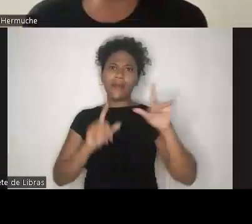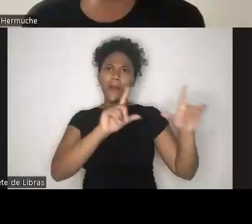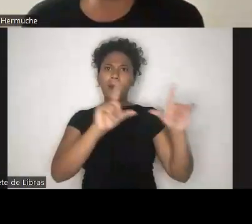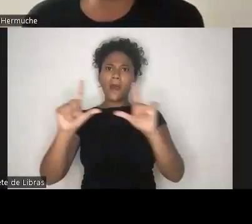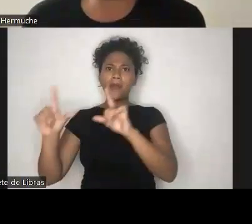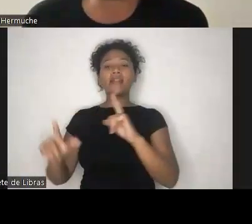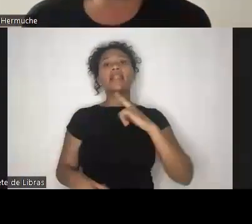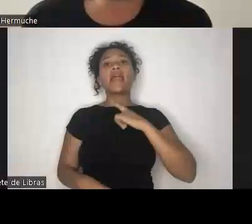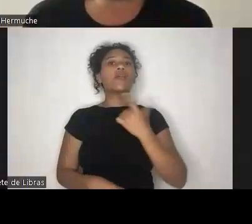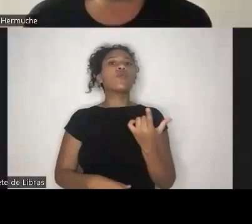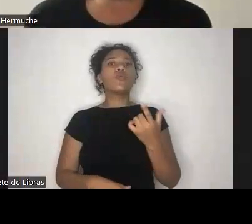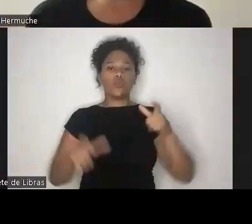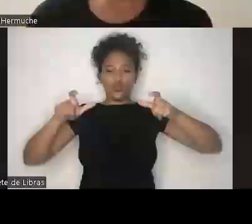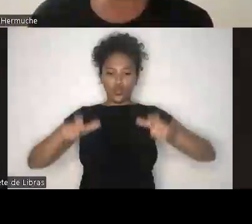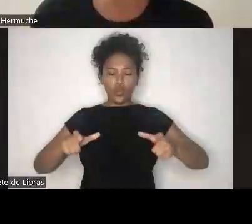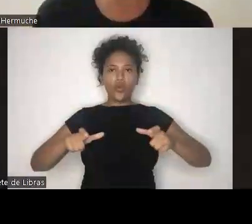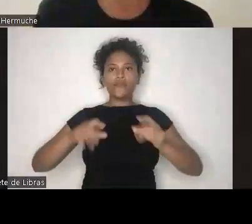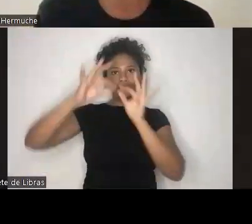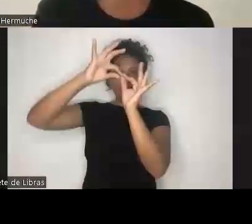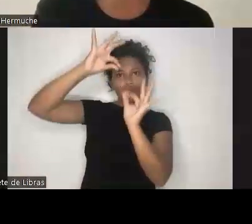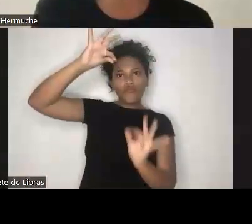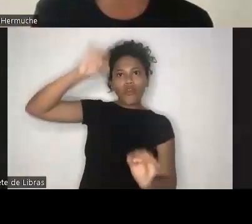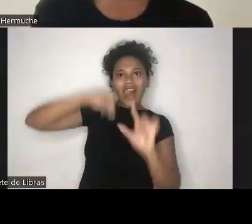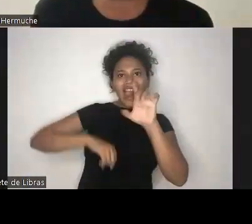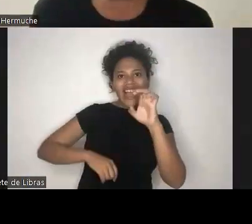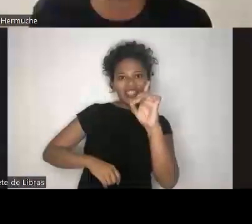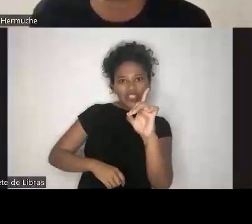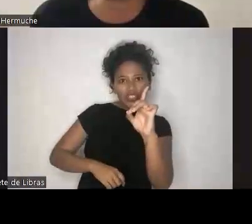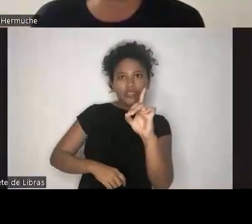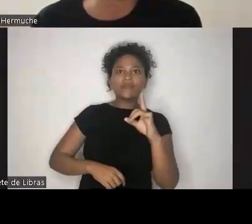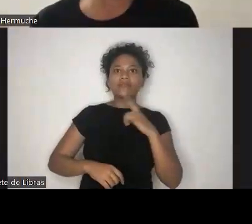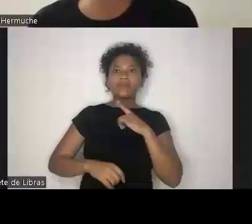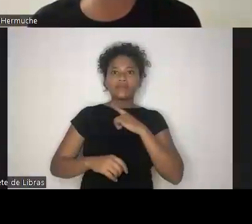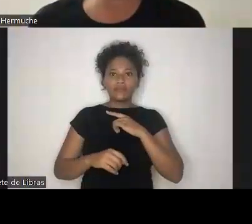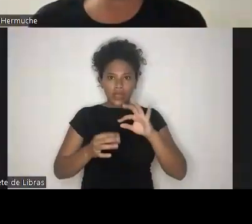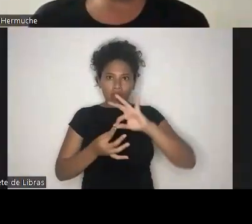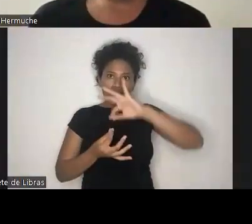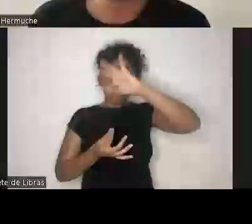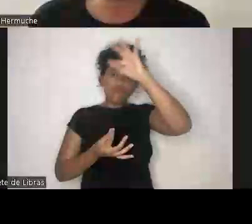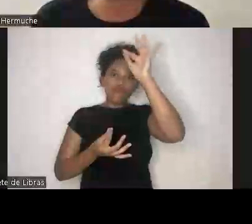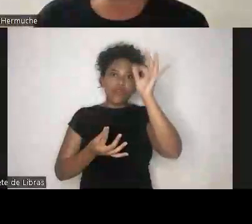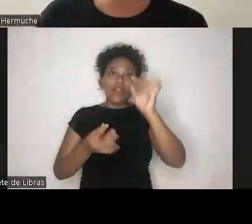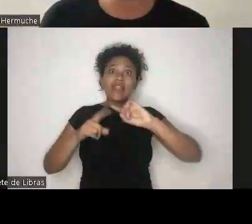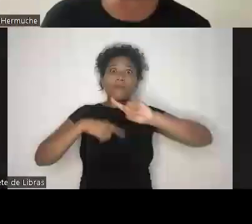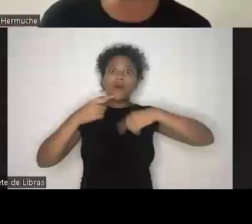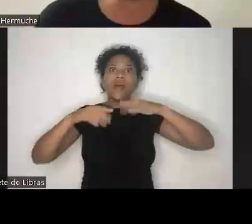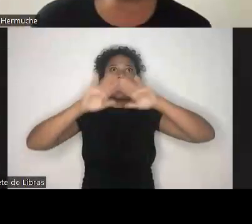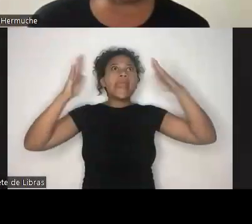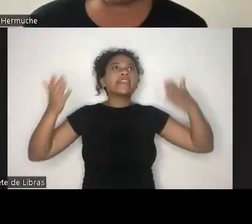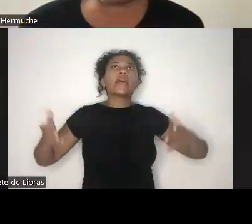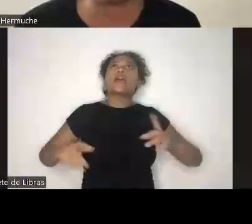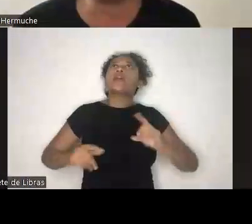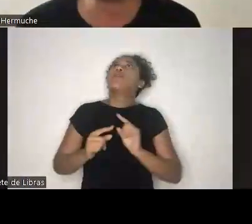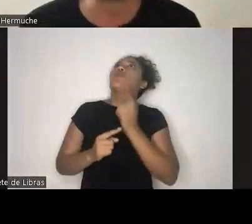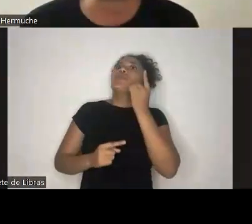com um LED na parte de baixo que ela suspende Depois vira uma mesa então assim Isso aqui é uma